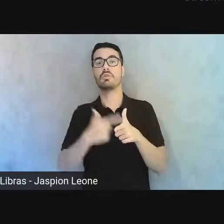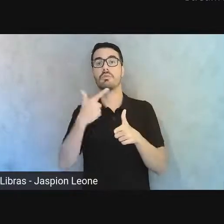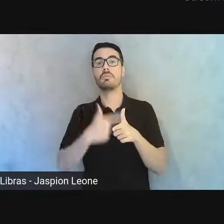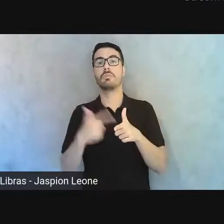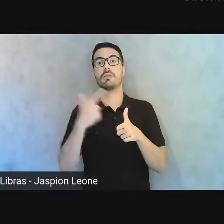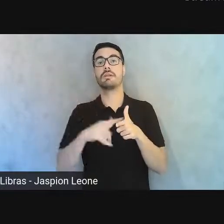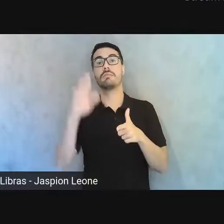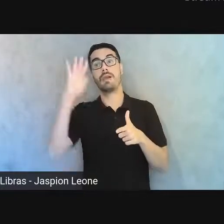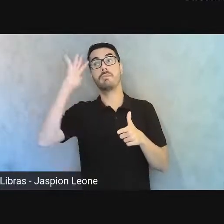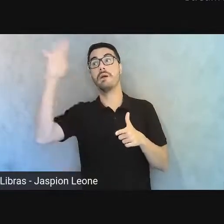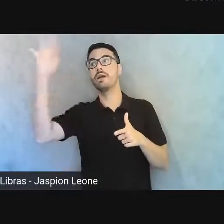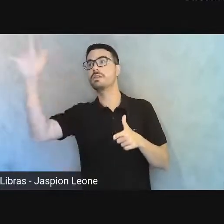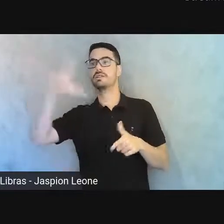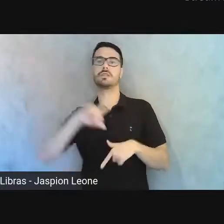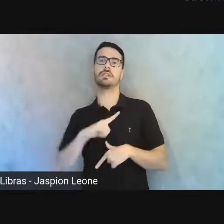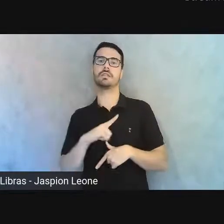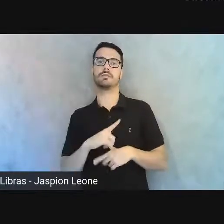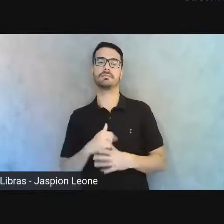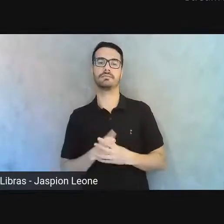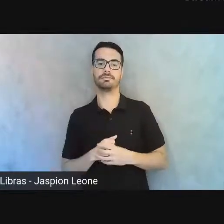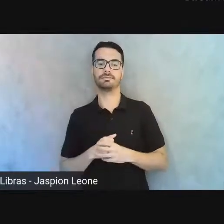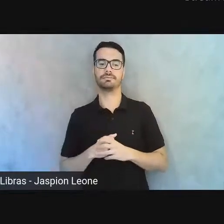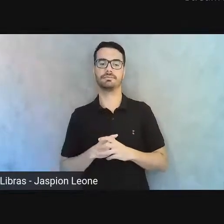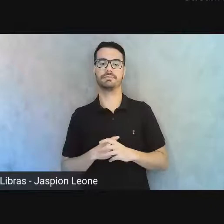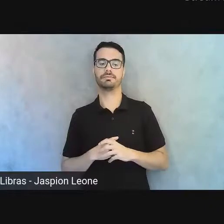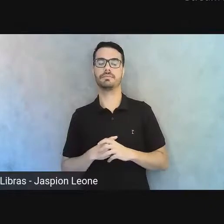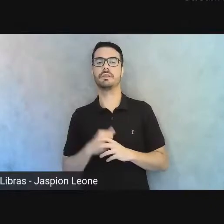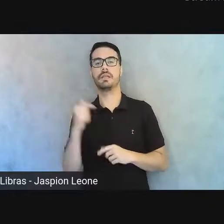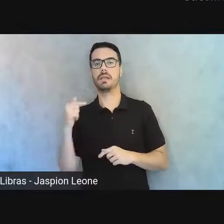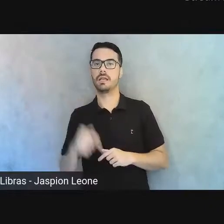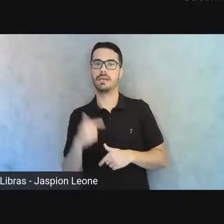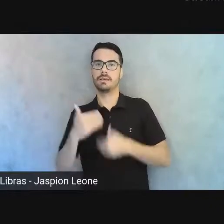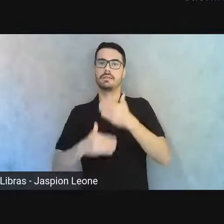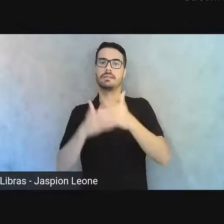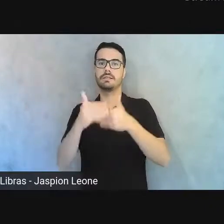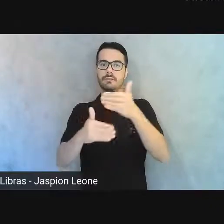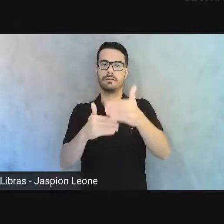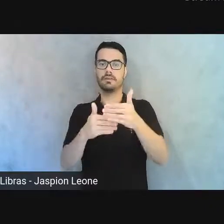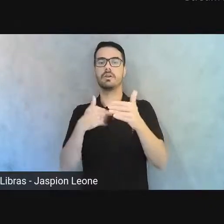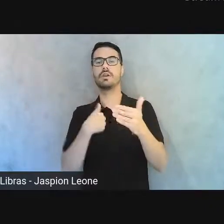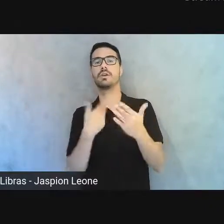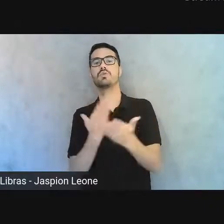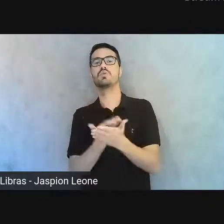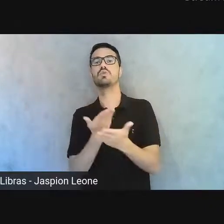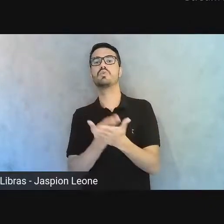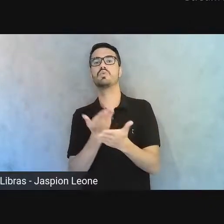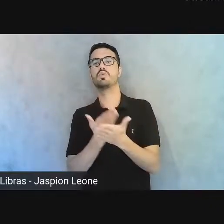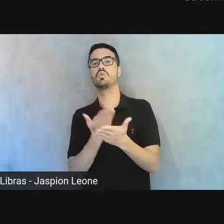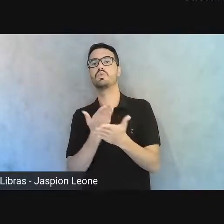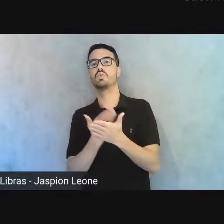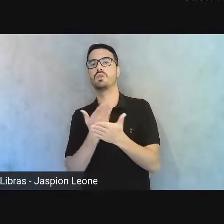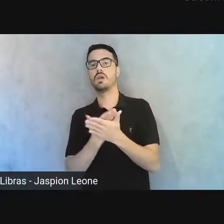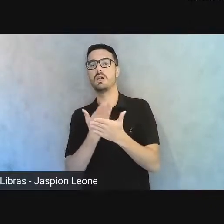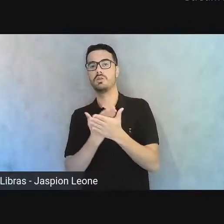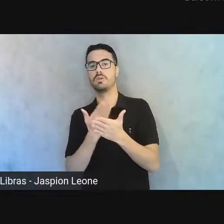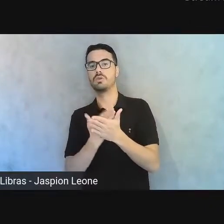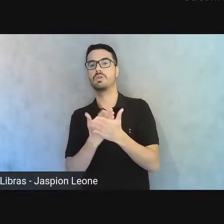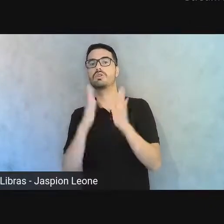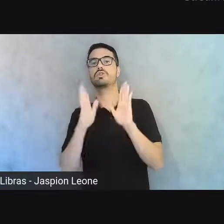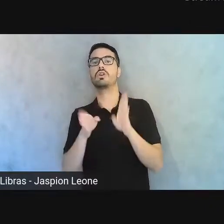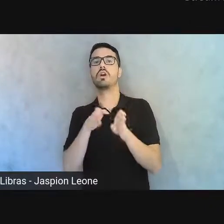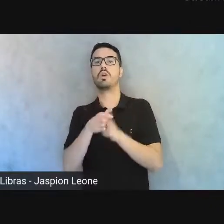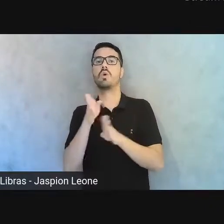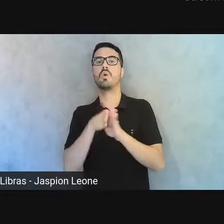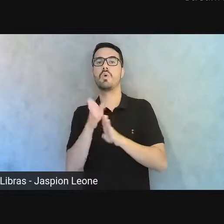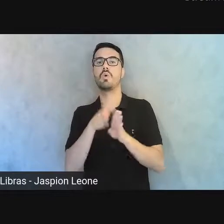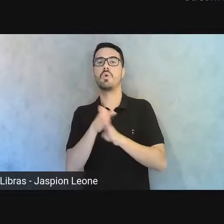imagina existir. Então, nesse caminho, eu vim estudando a matéria, e já como consultora legislativa,